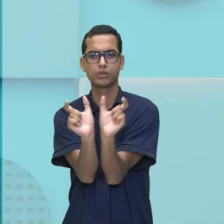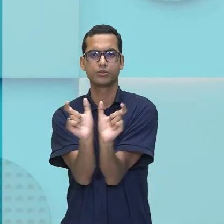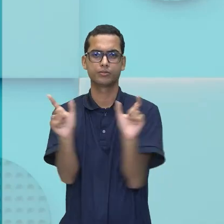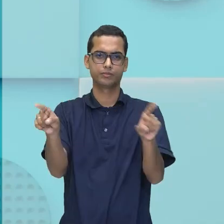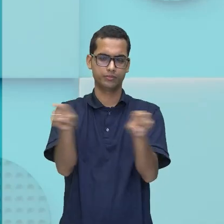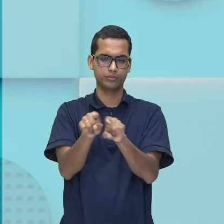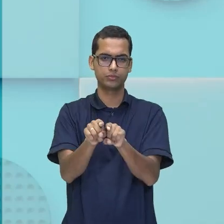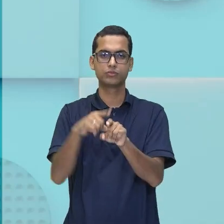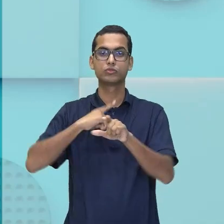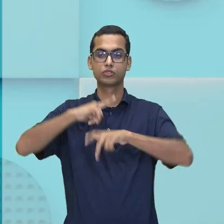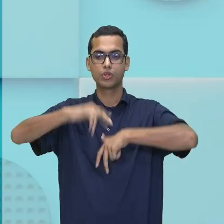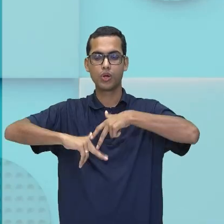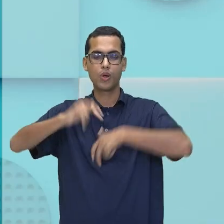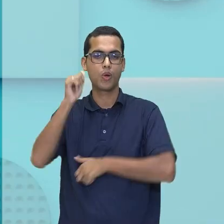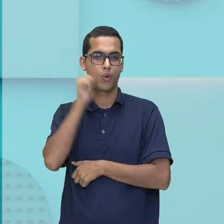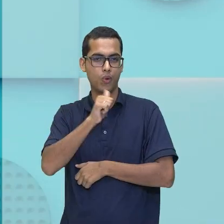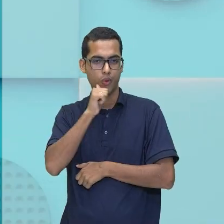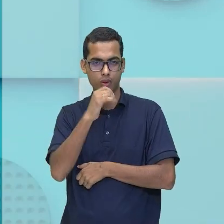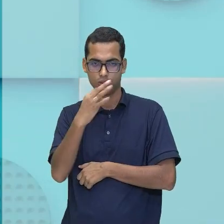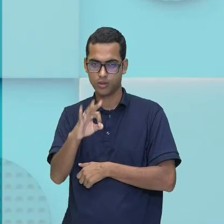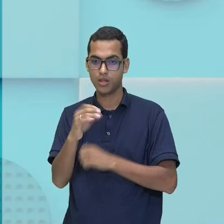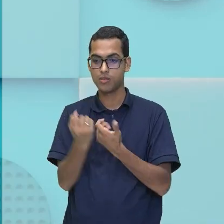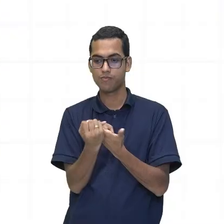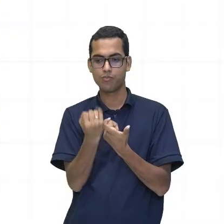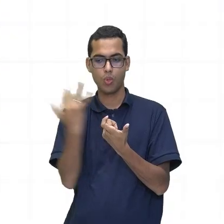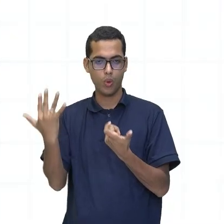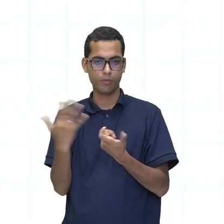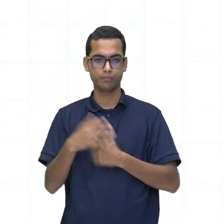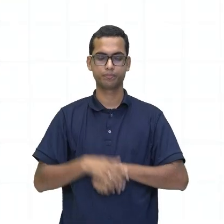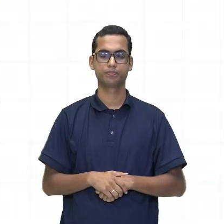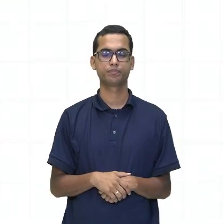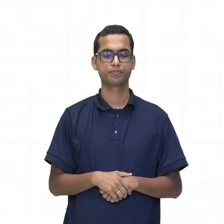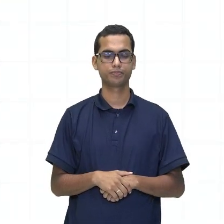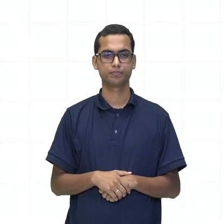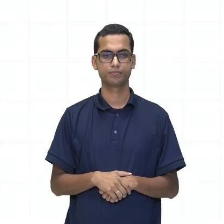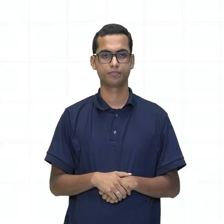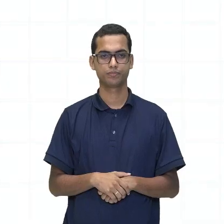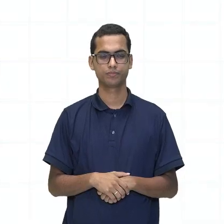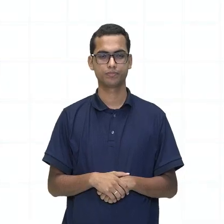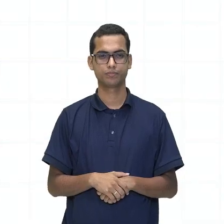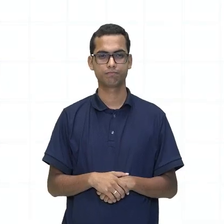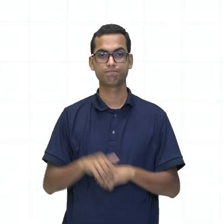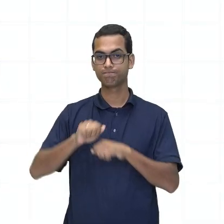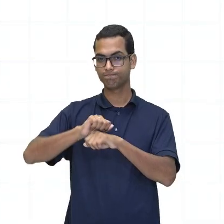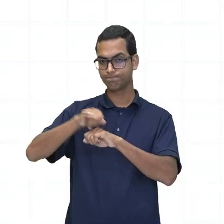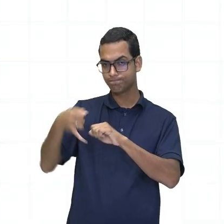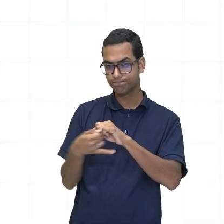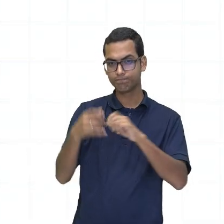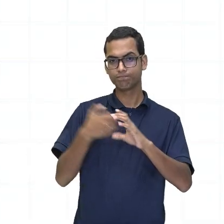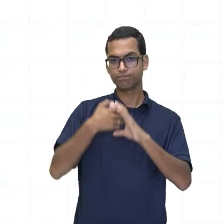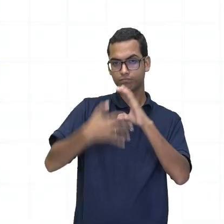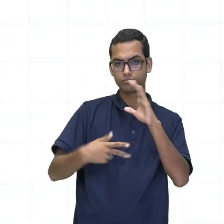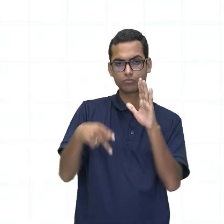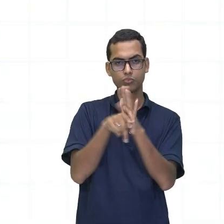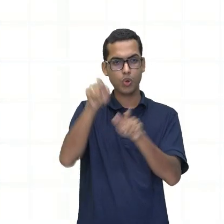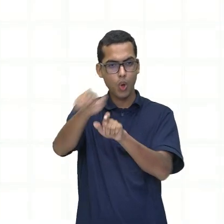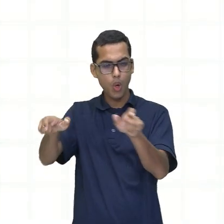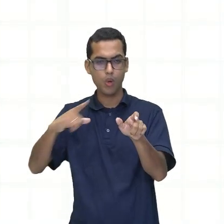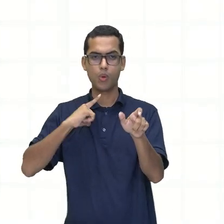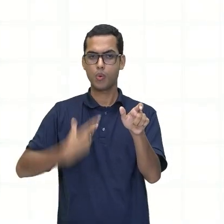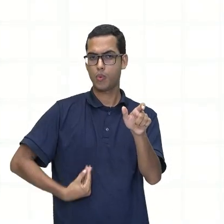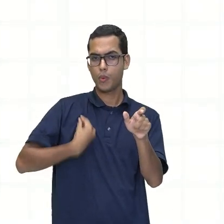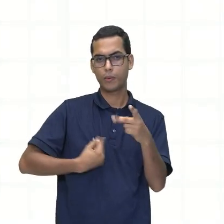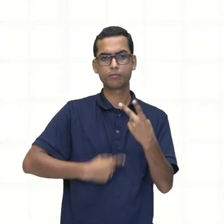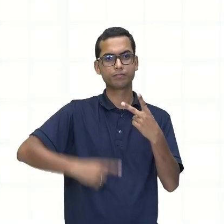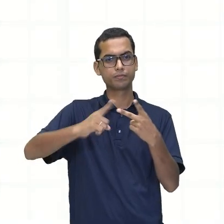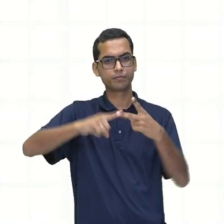aí, nós temos mais alguns exemplos para dar para vocês. Vejam só, o adjetivo, ele serve para caracterizar os